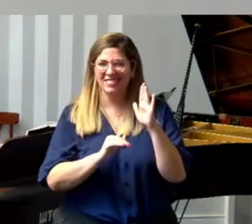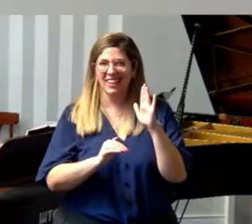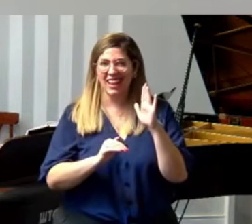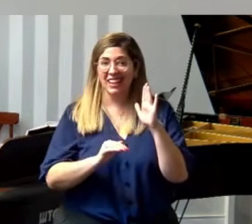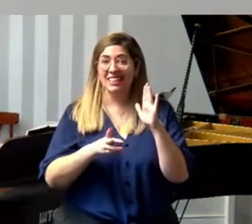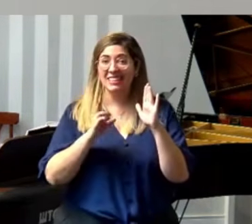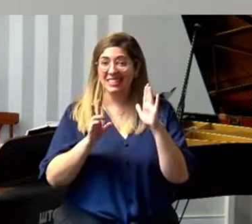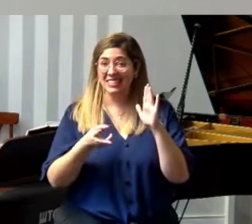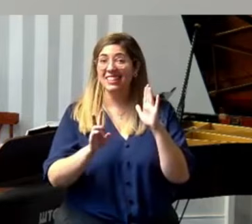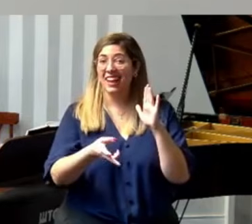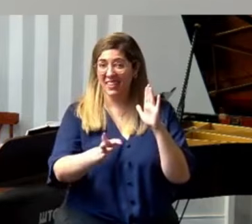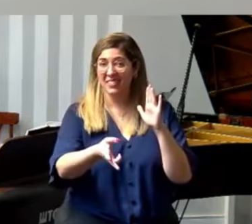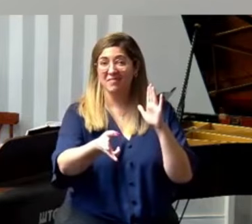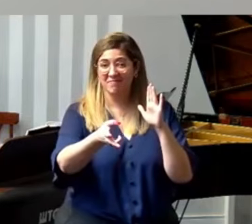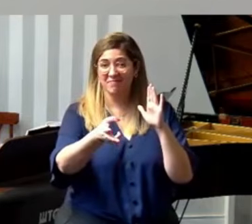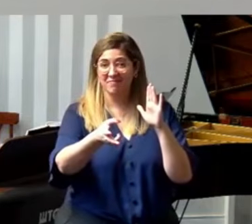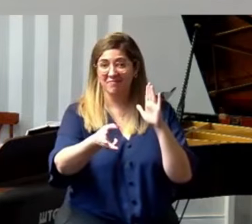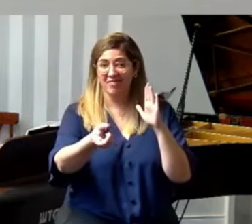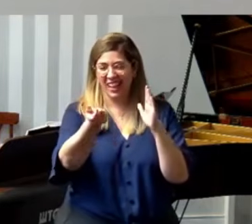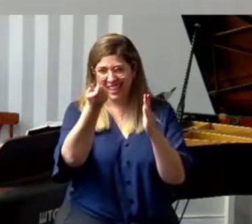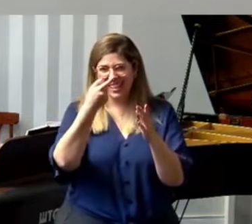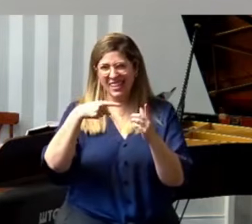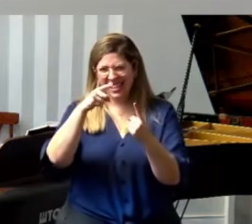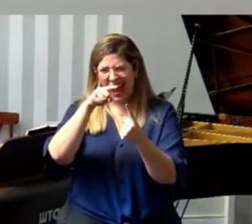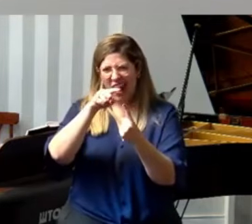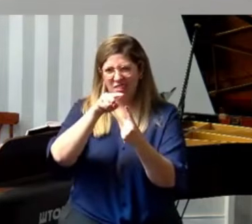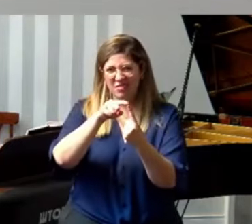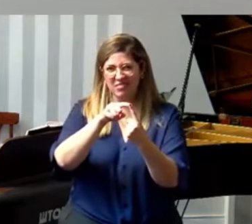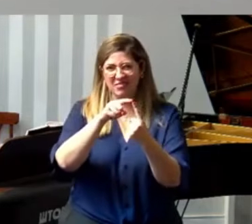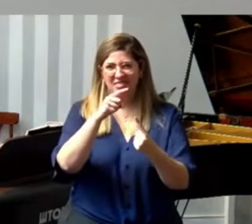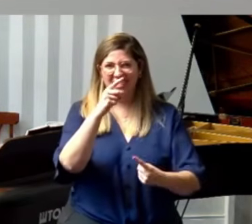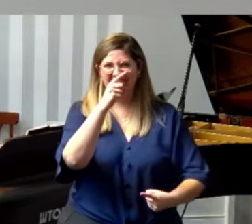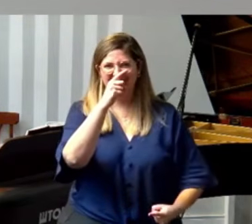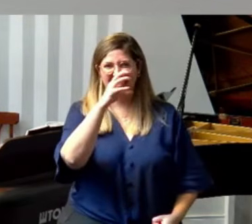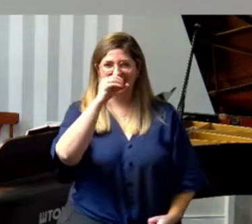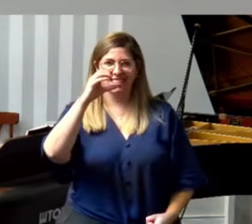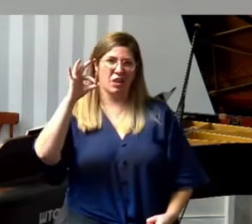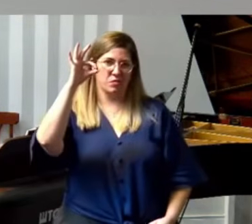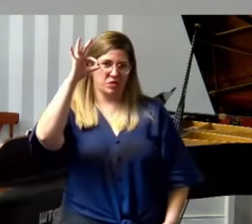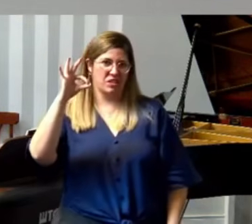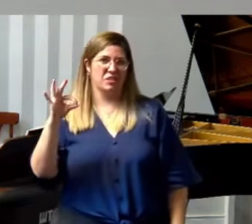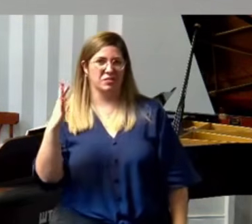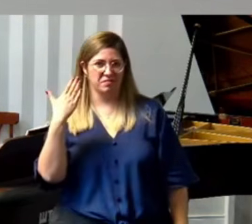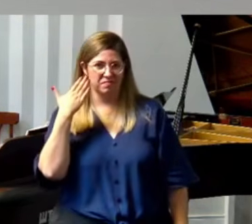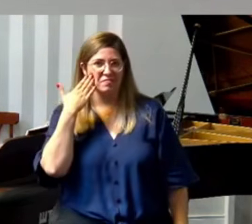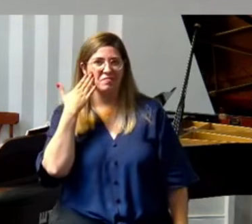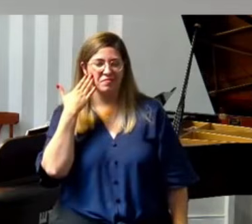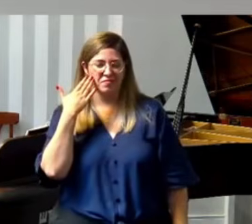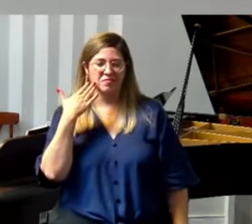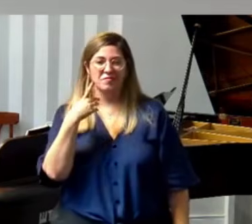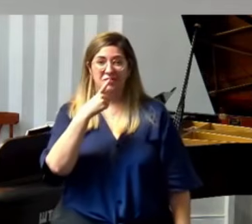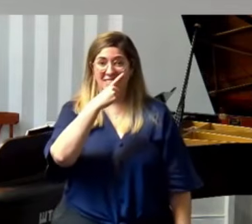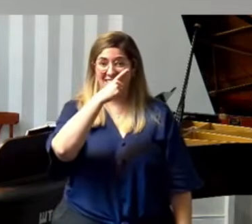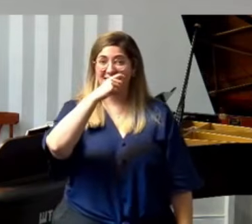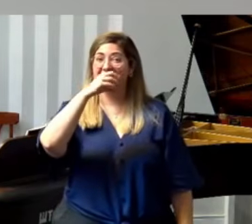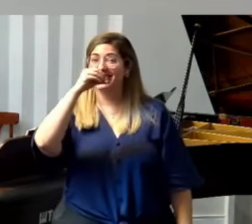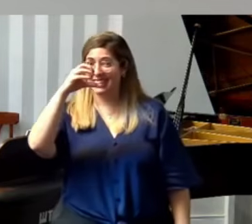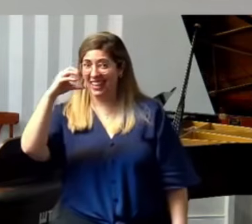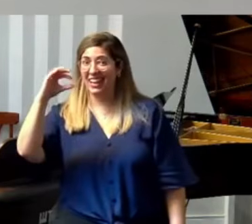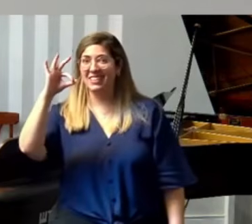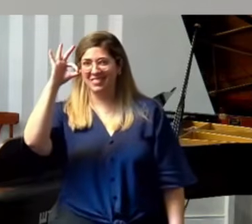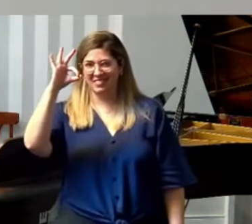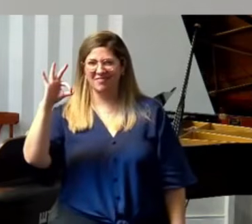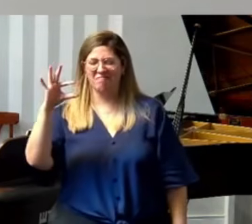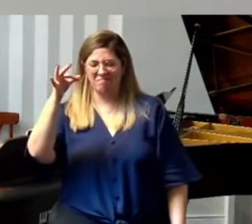terá sucesso no final, pois ele é o projeto do próprio Deus. Ele é o projeto daquele